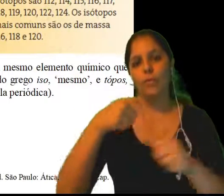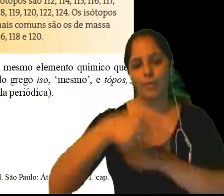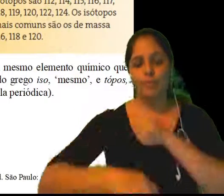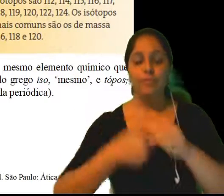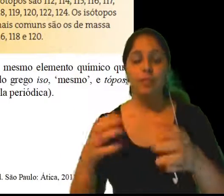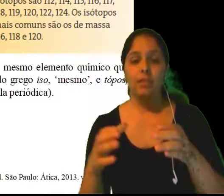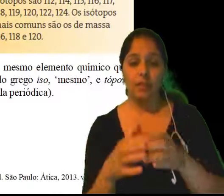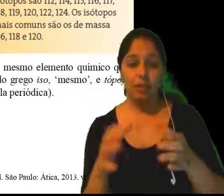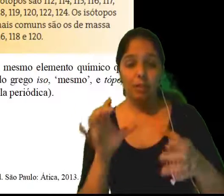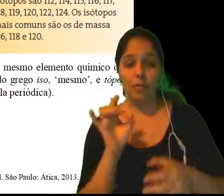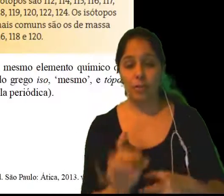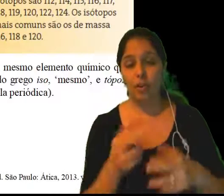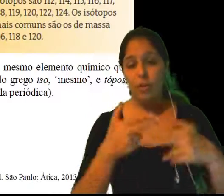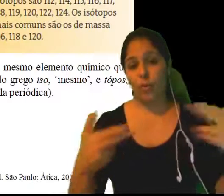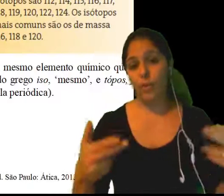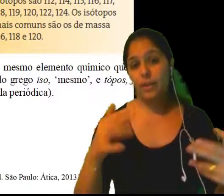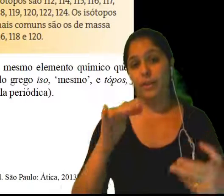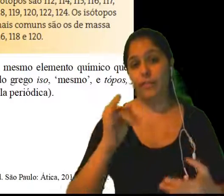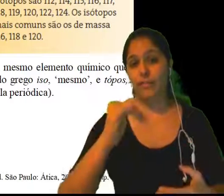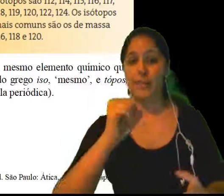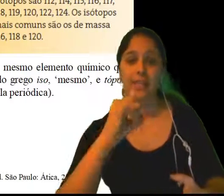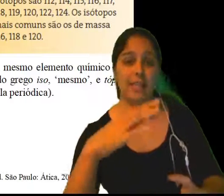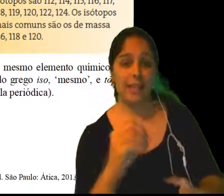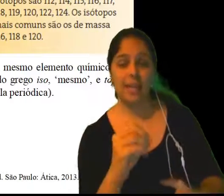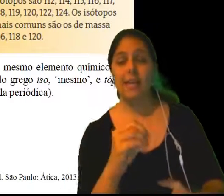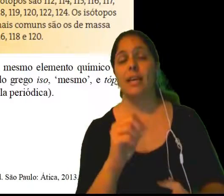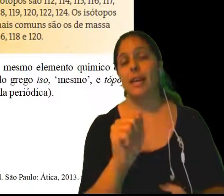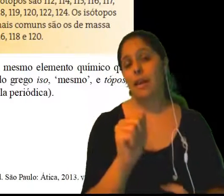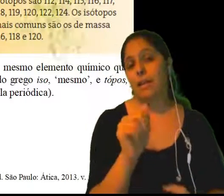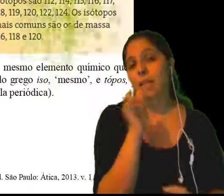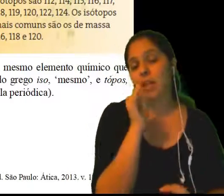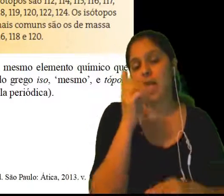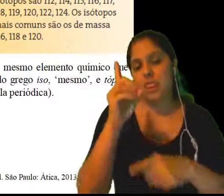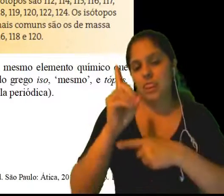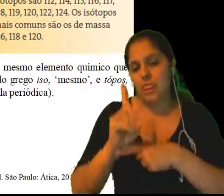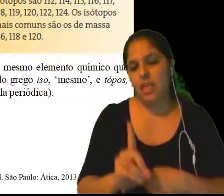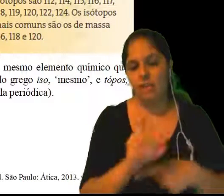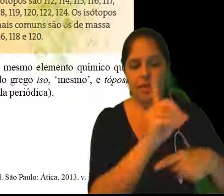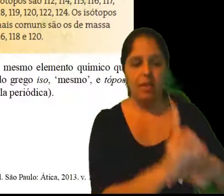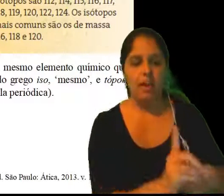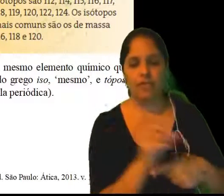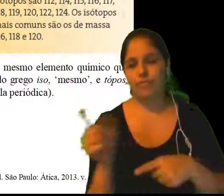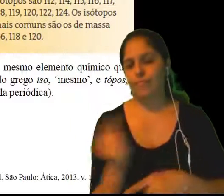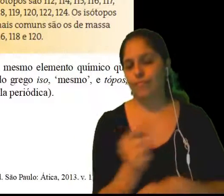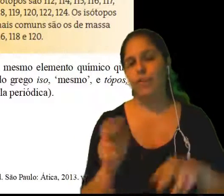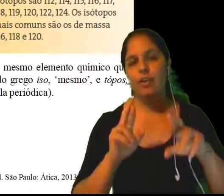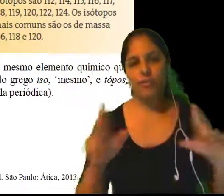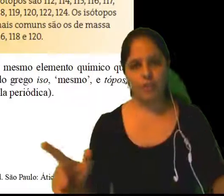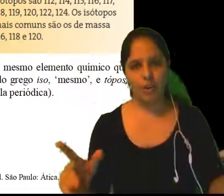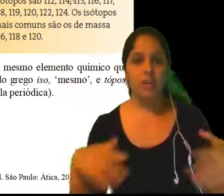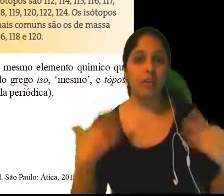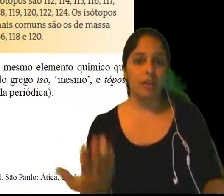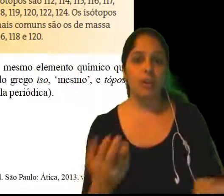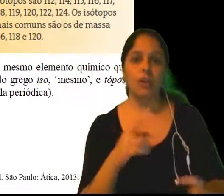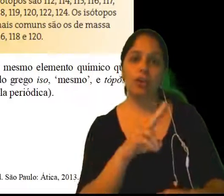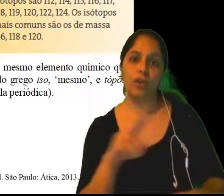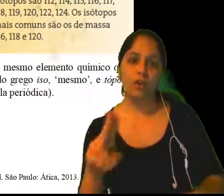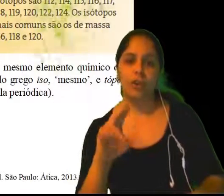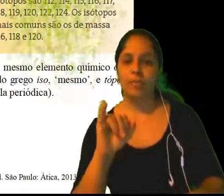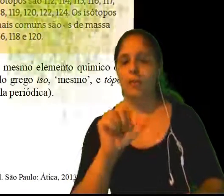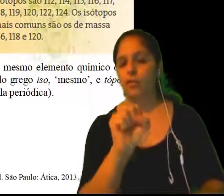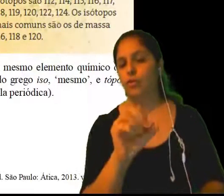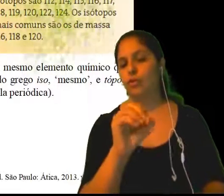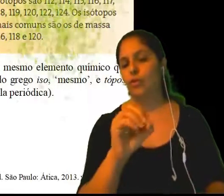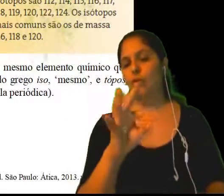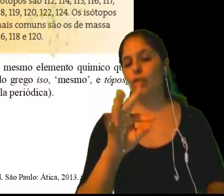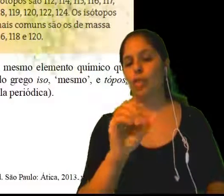Apenas as propriedades físicas, como por exemplo a densidade, que eram diferentes. E a esse fenômeno deu-se o nome